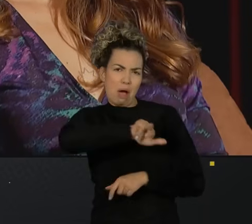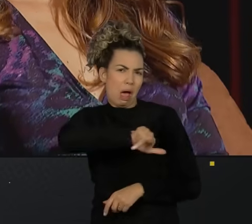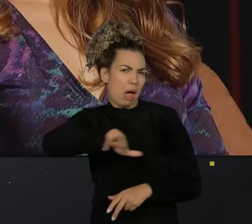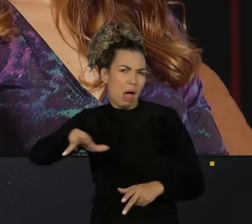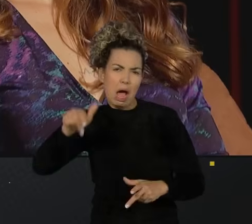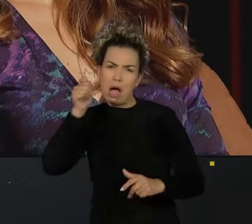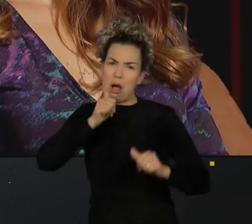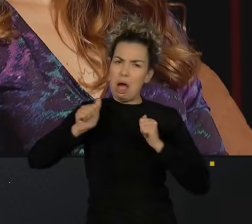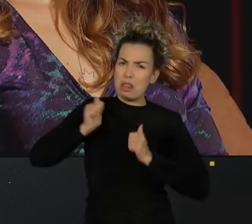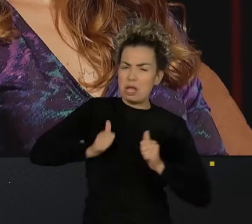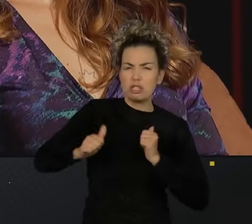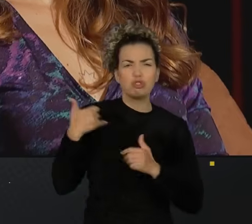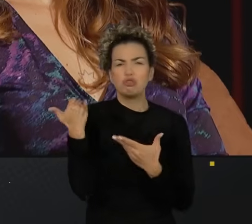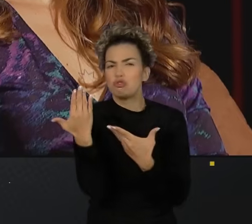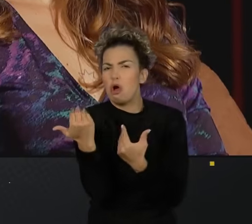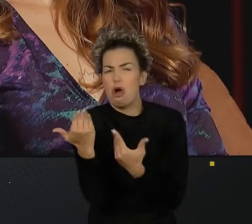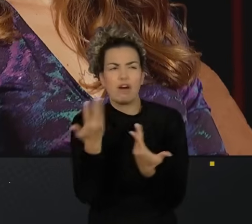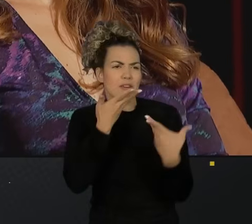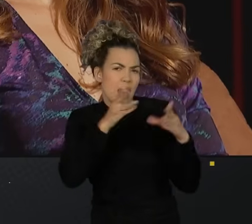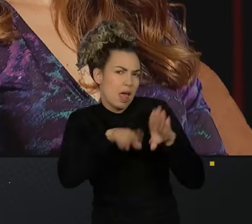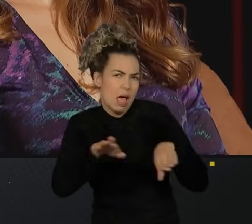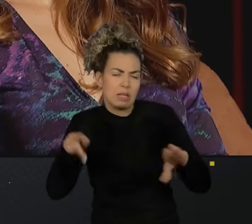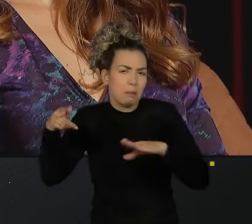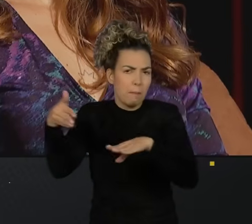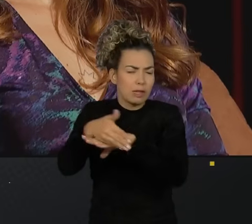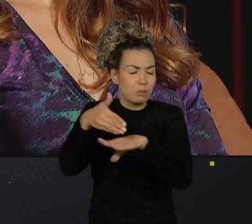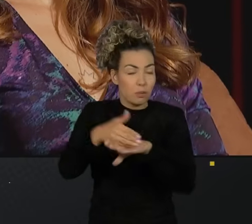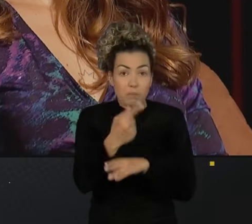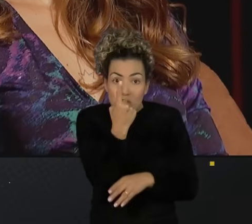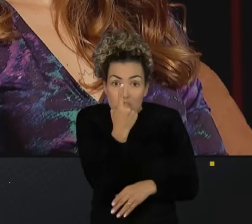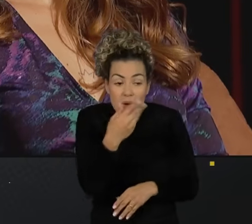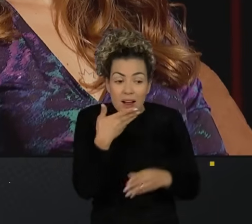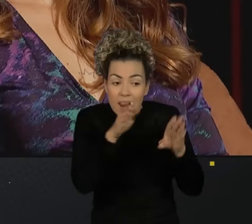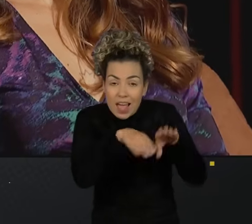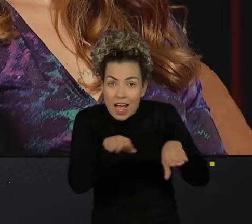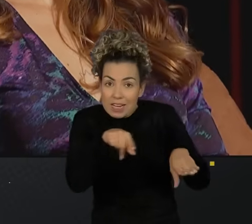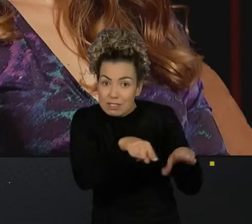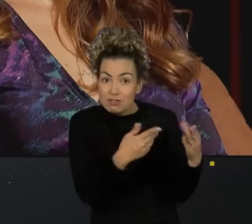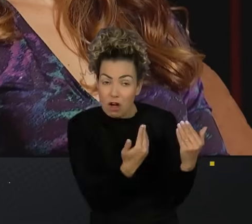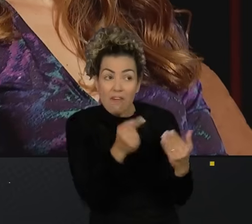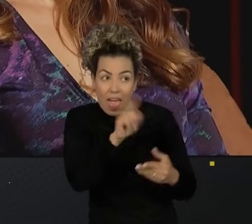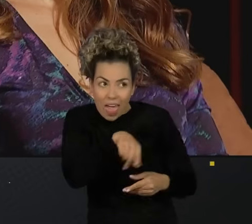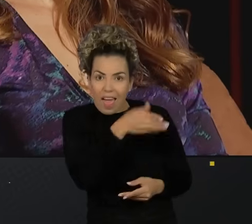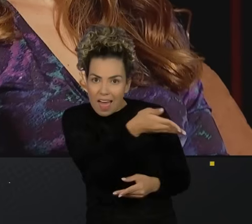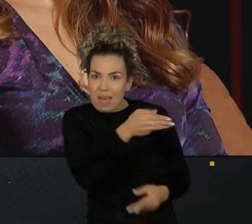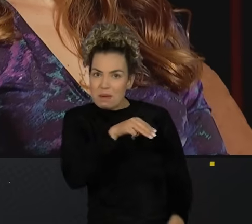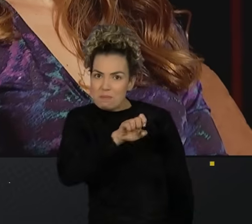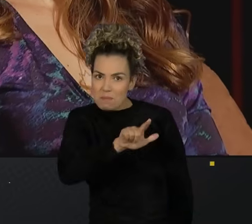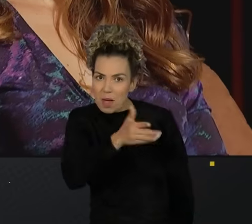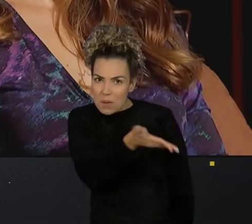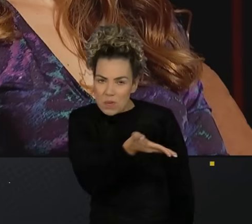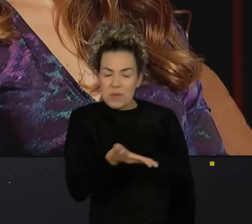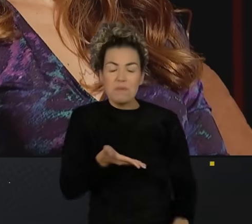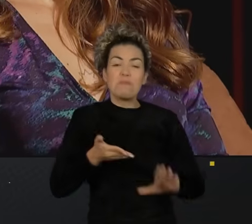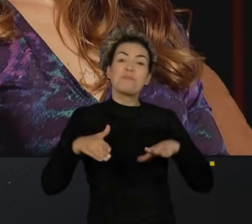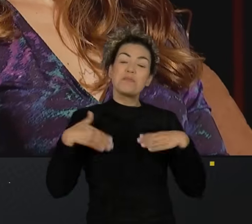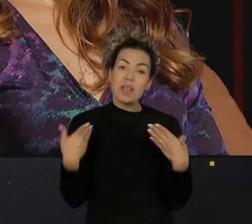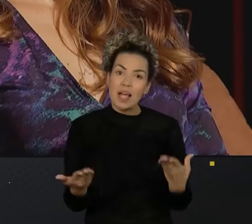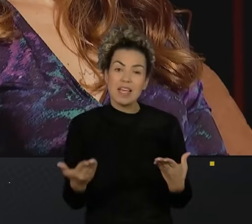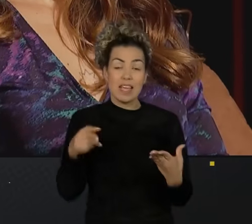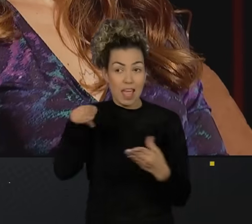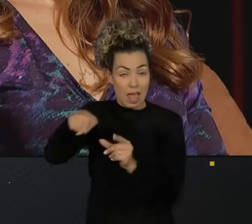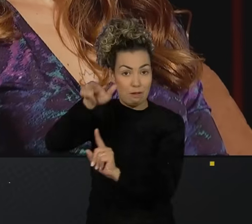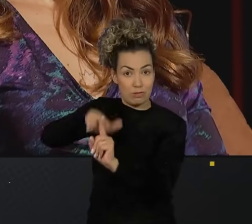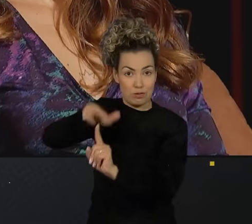atrizes, vários adolescentes, várias crianças. E uma dessas crianças, adolescentes, era a Mel. E aí, na época da presença de